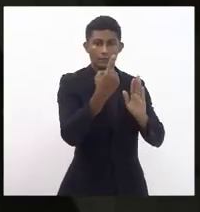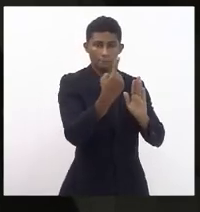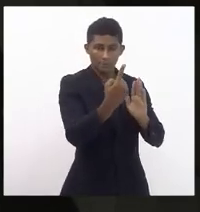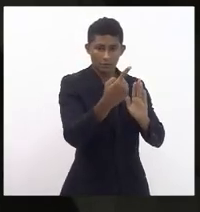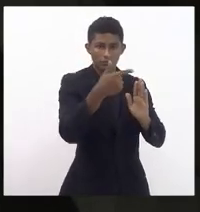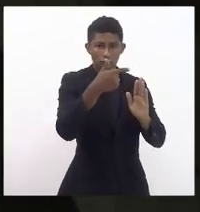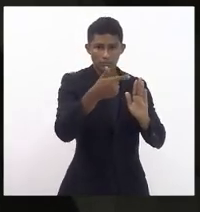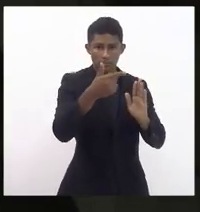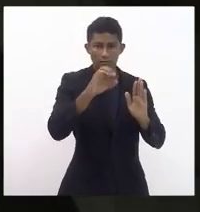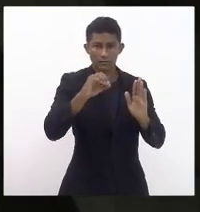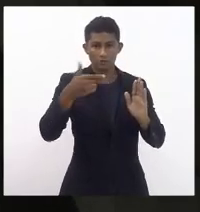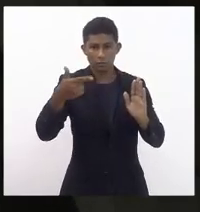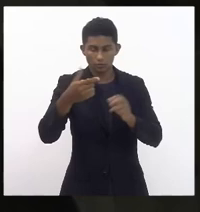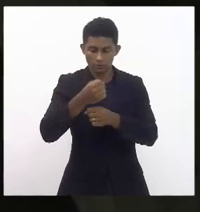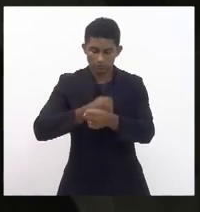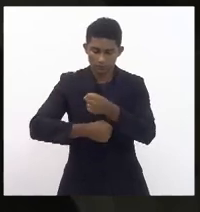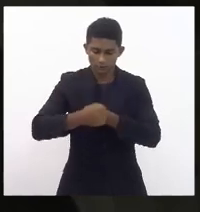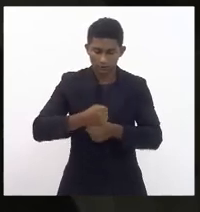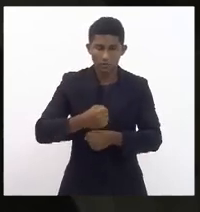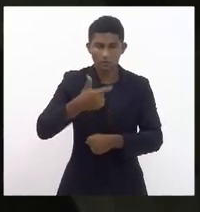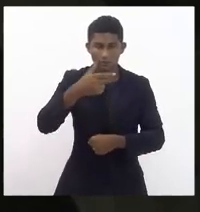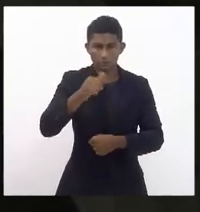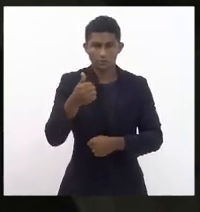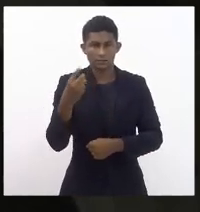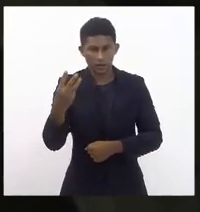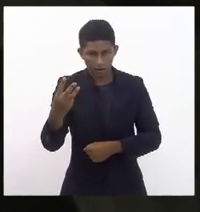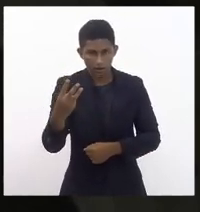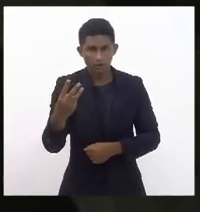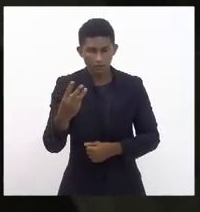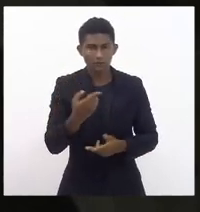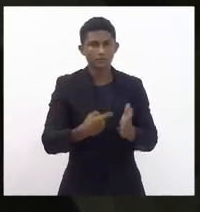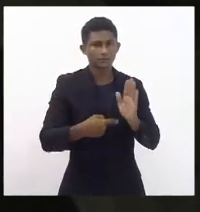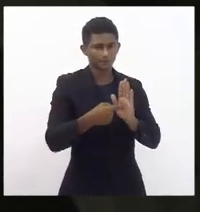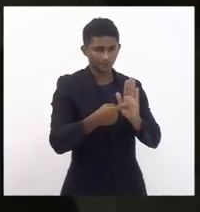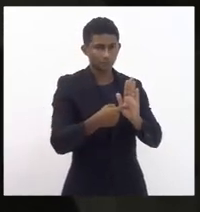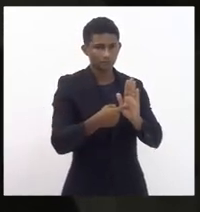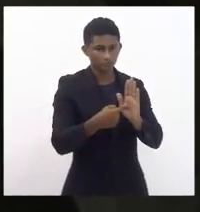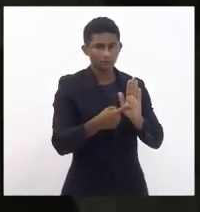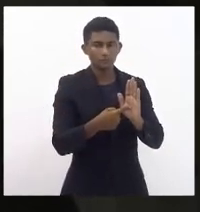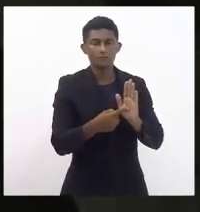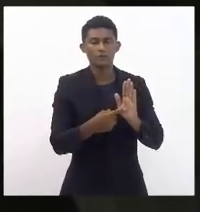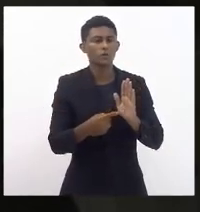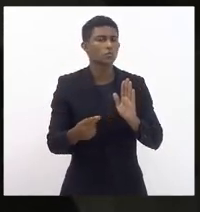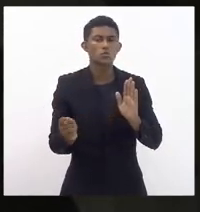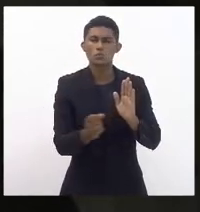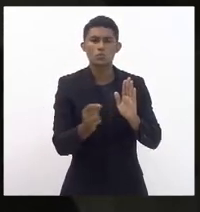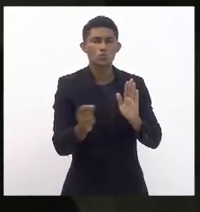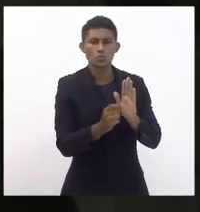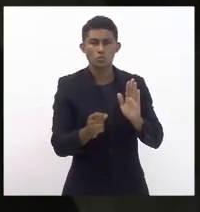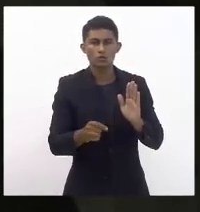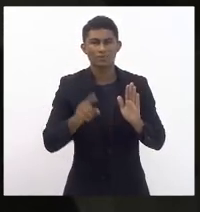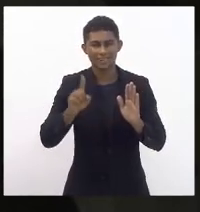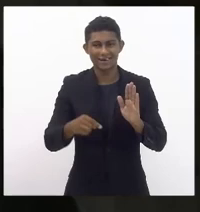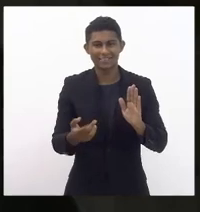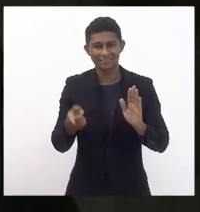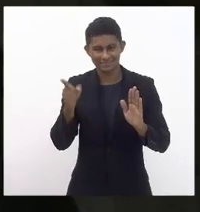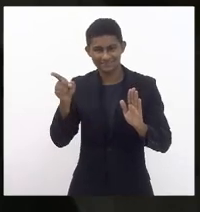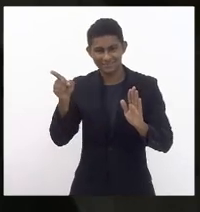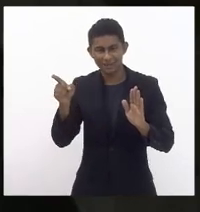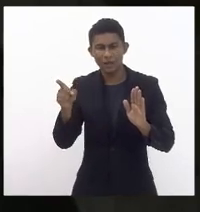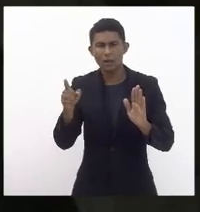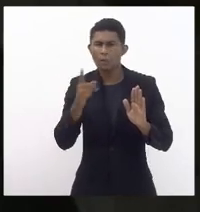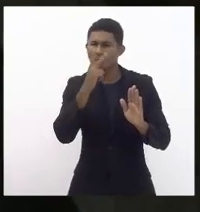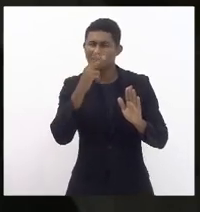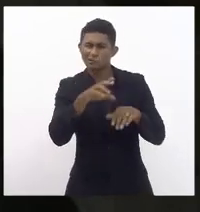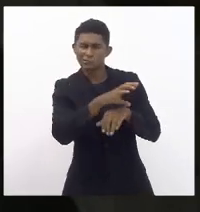1202d 2013 é que deu que deu se tornou objeto de uma de uma comissão de de